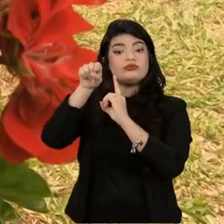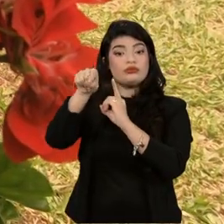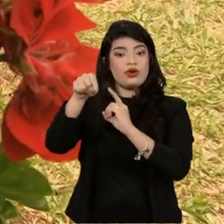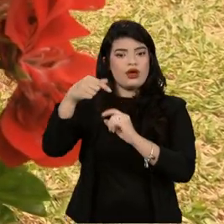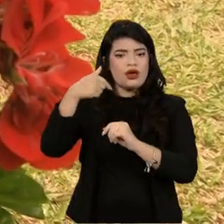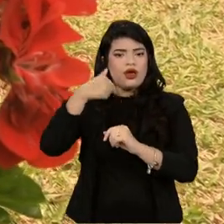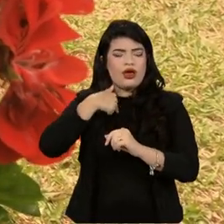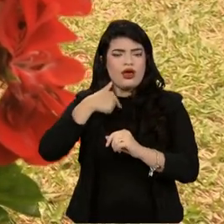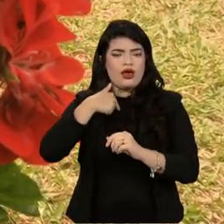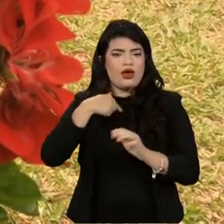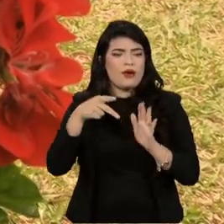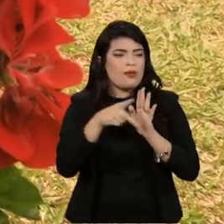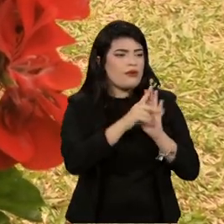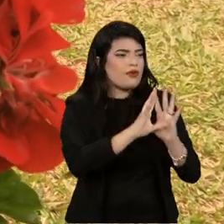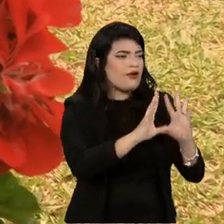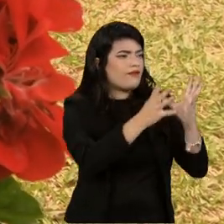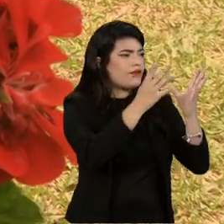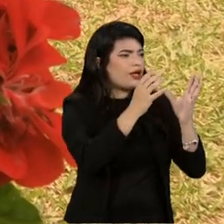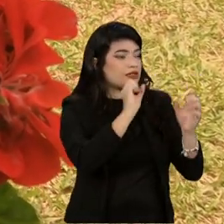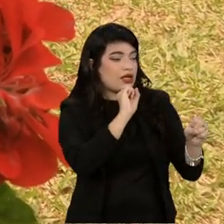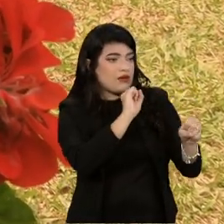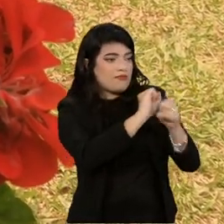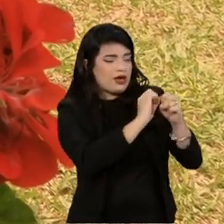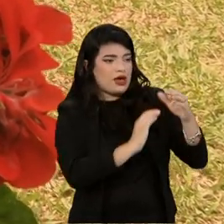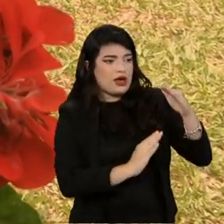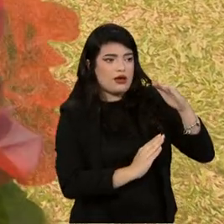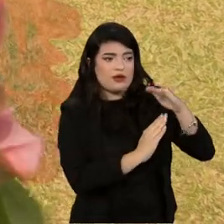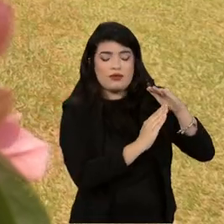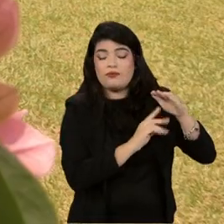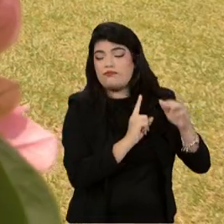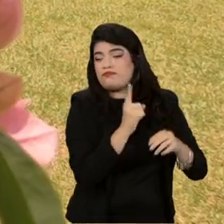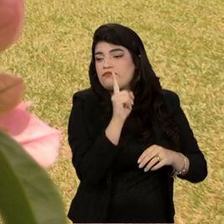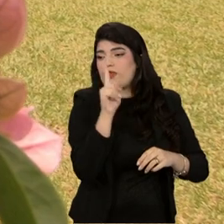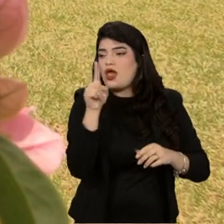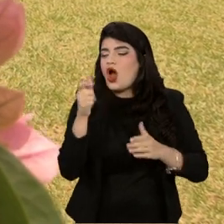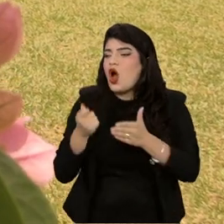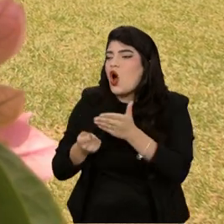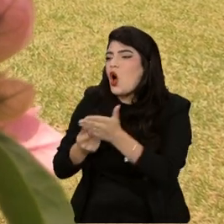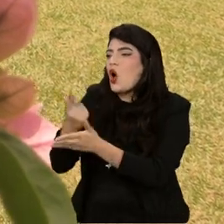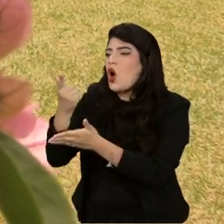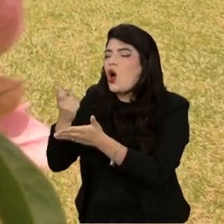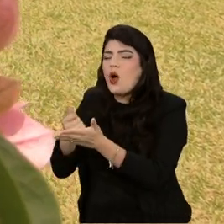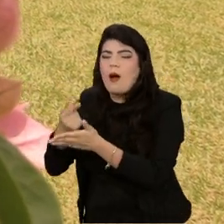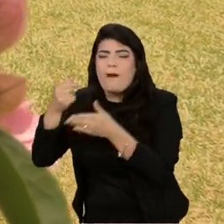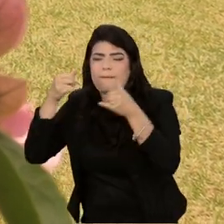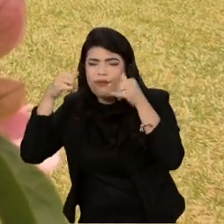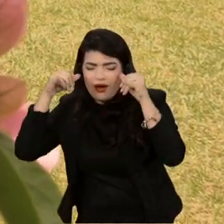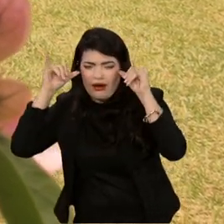Larguei de comprar boiada